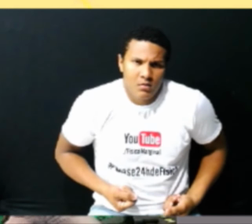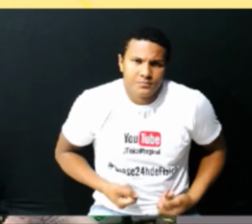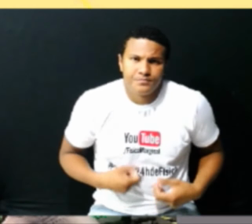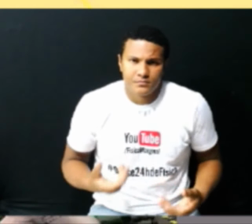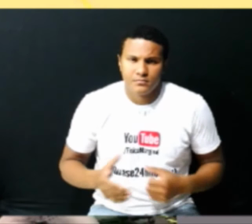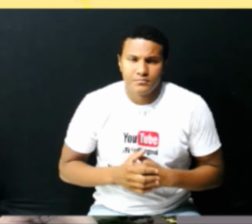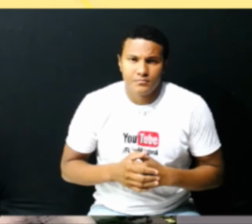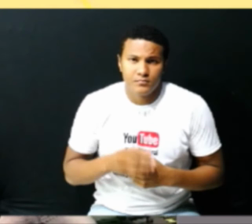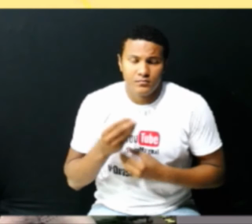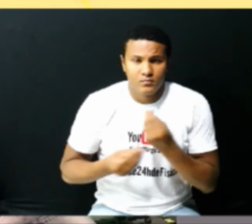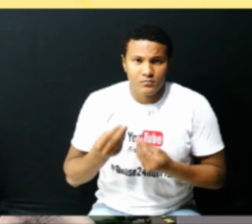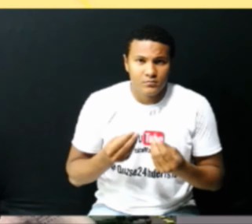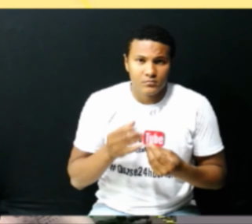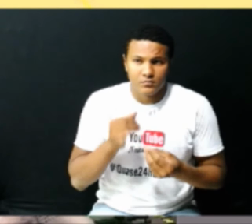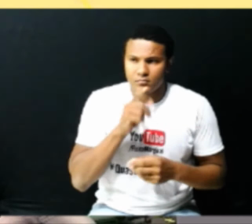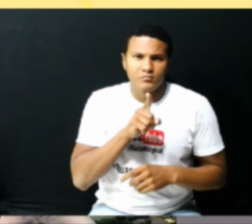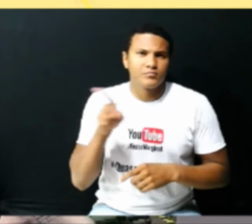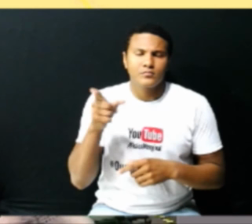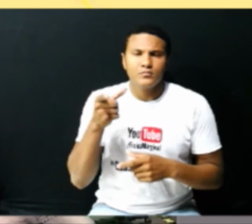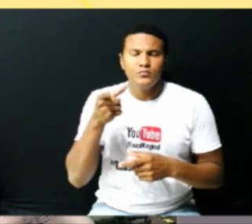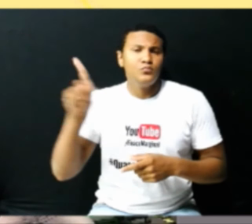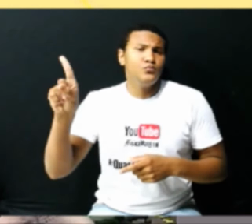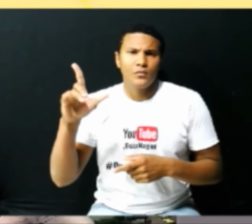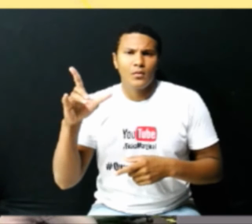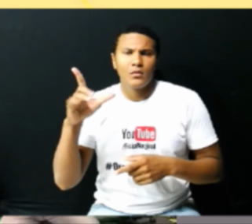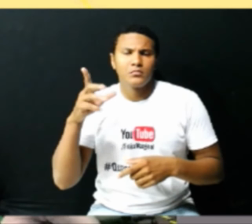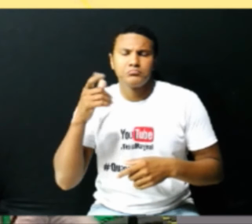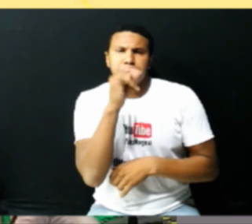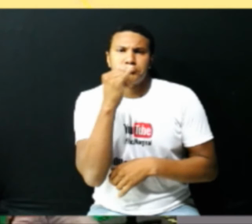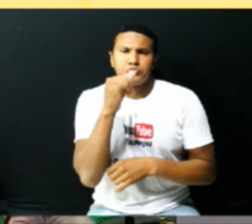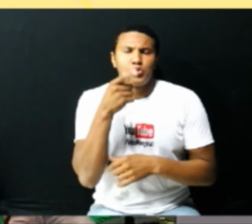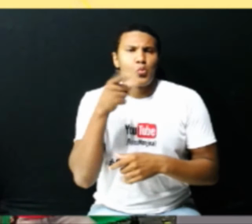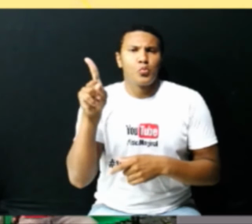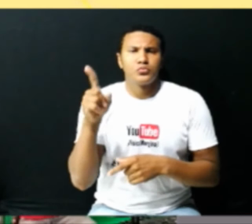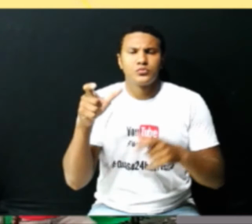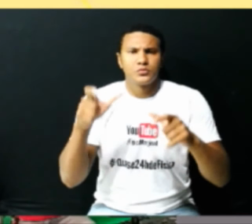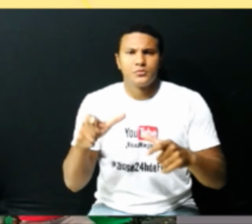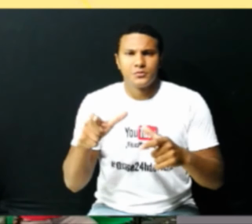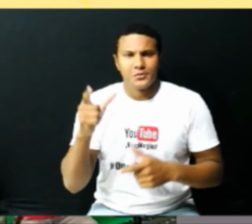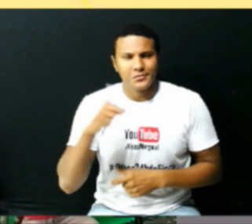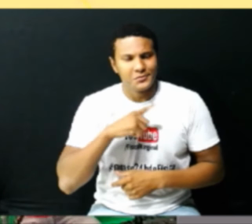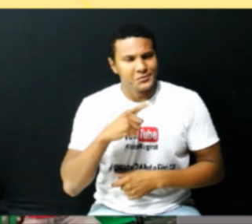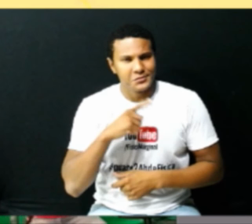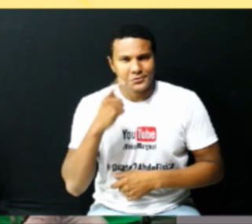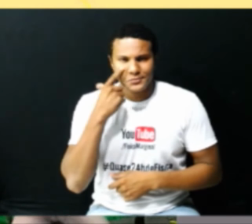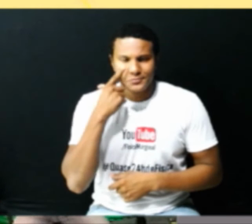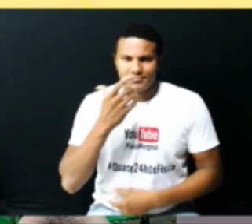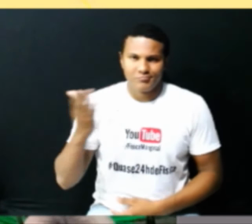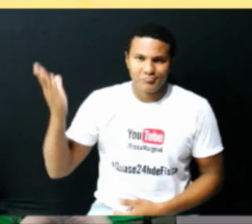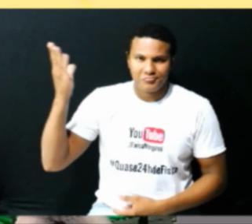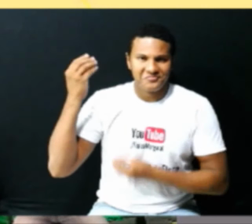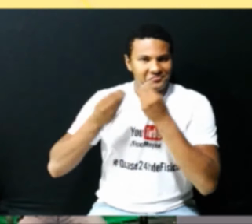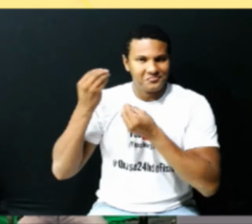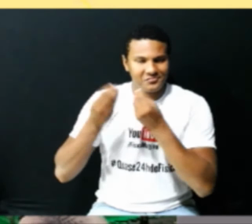obter energia de alguma outra fonte. Observe lá o que aparece. Alimente-me, né? Ele precisa agora ser alimentado, porque ele não